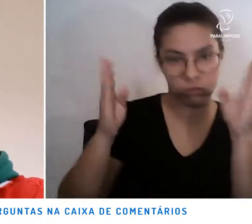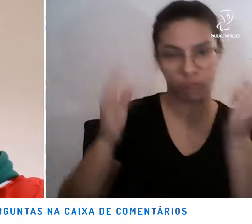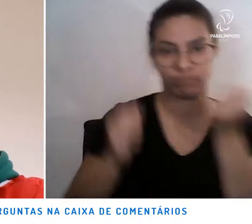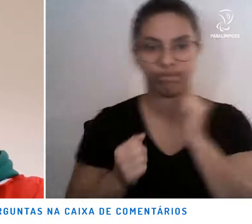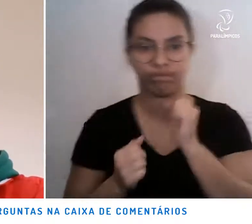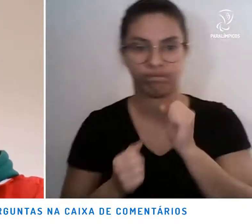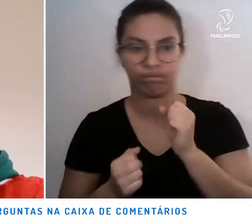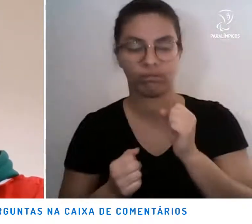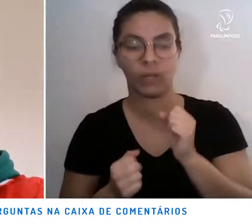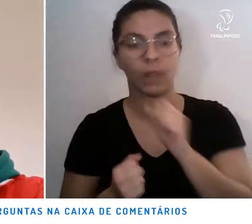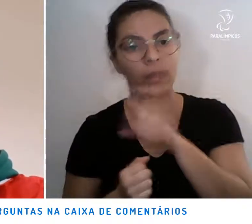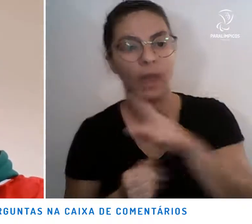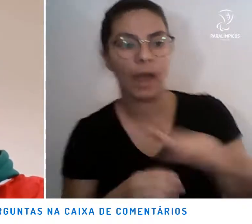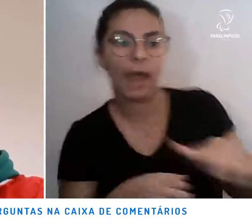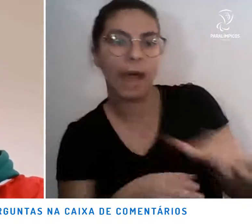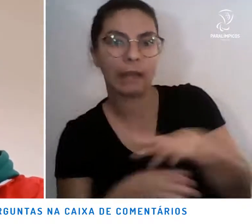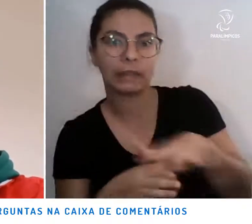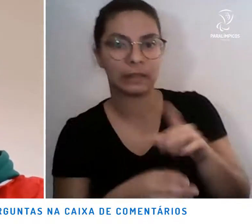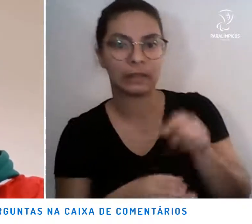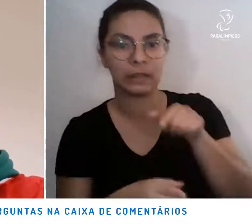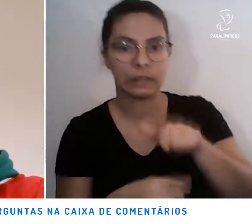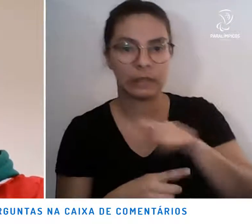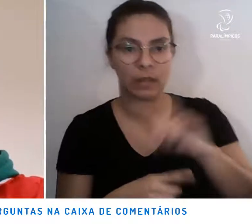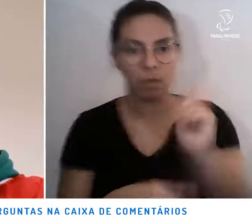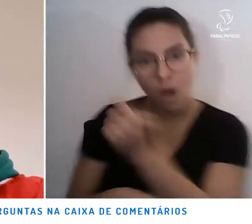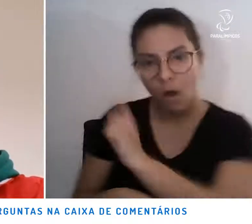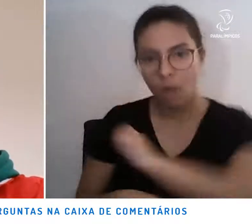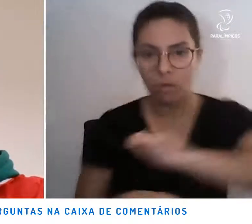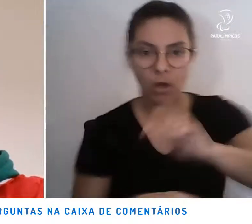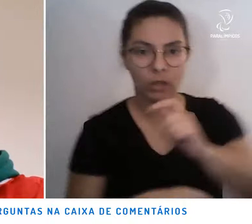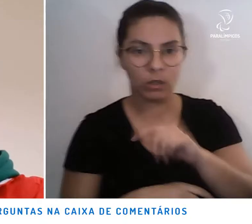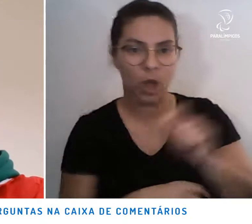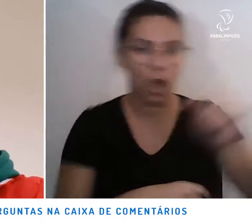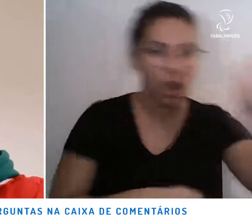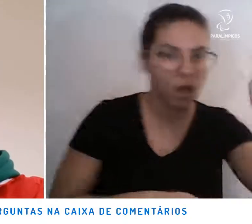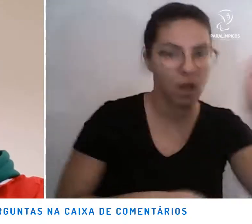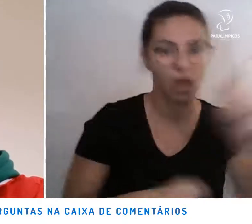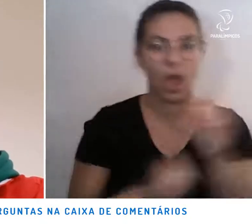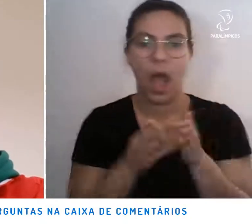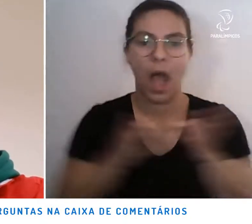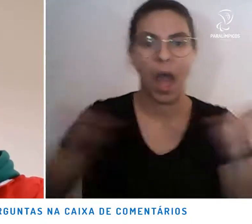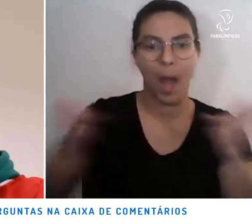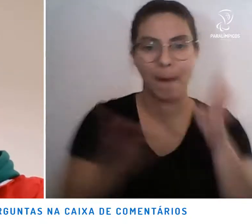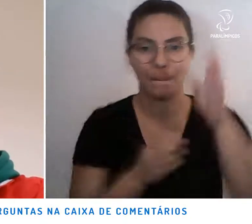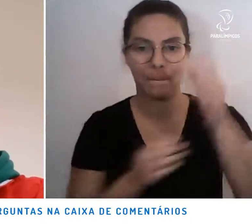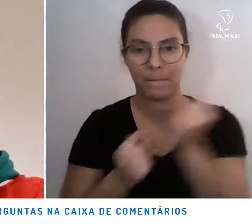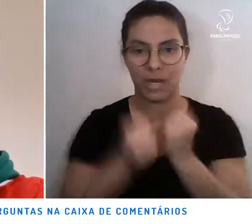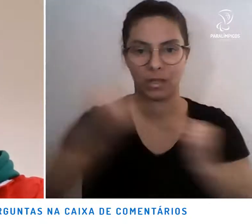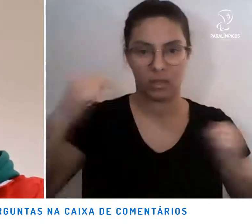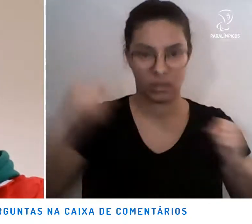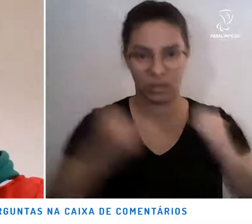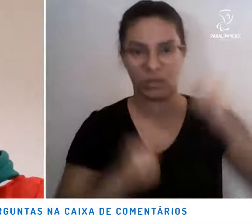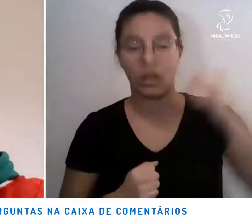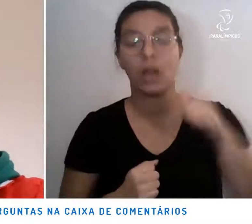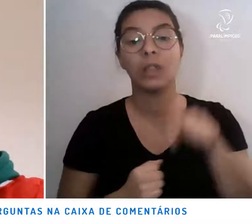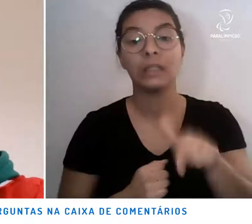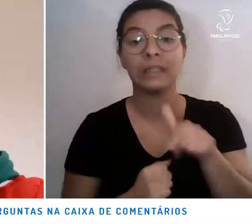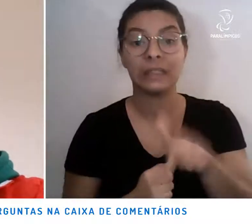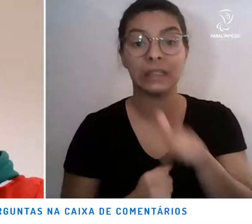nessa área pode fazer a diferença entre a capacidade que um jogador